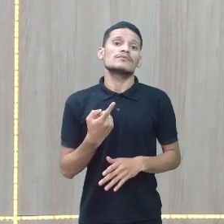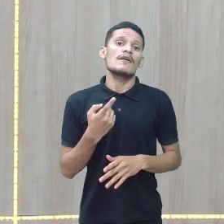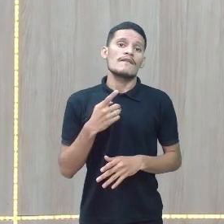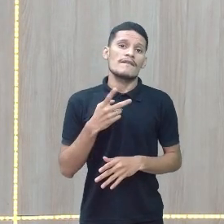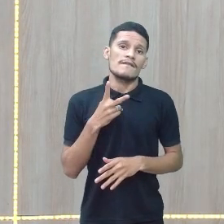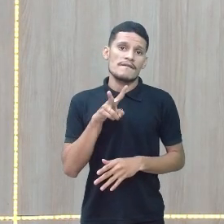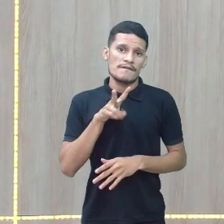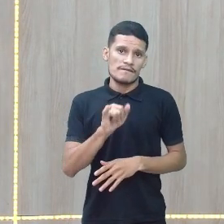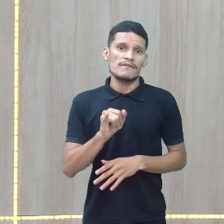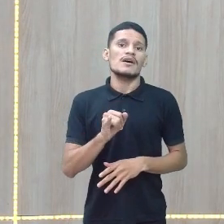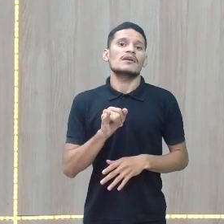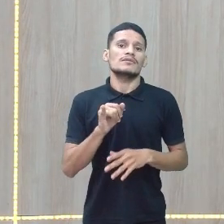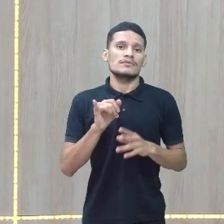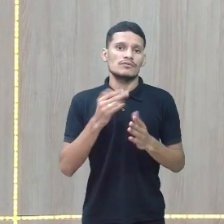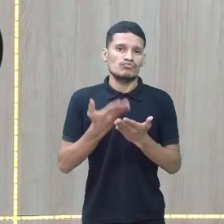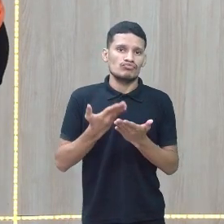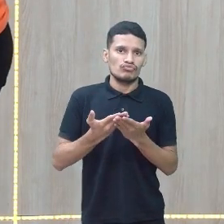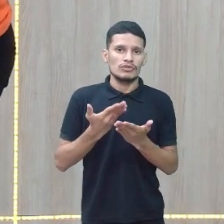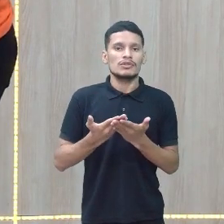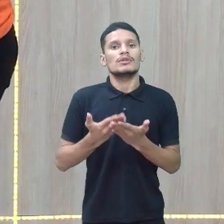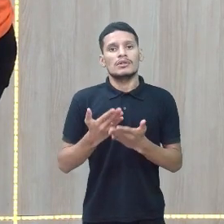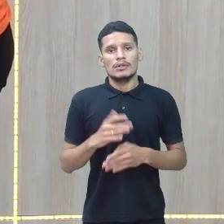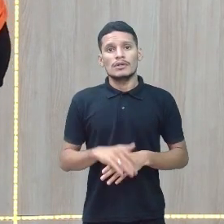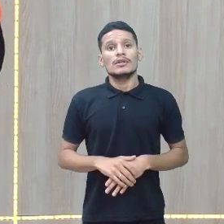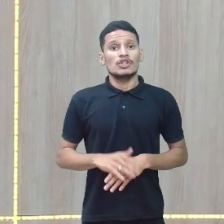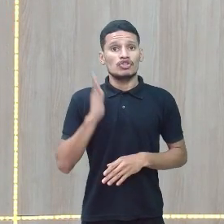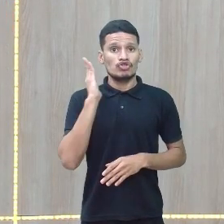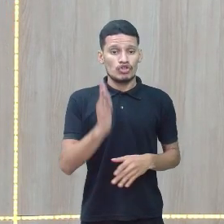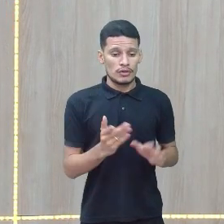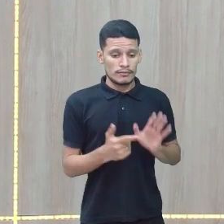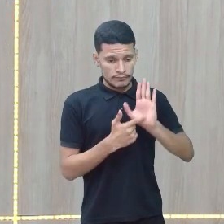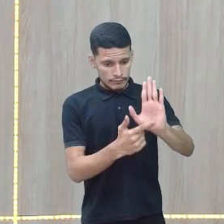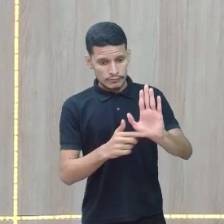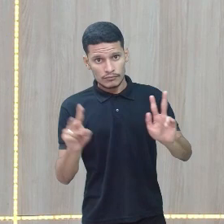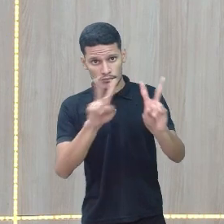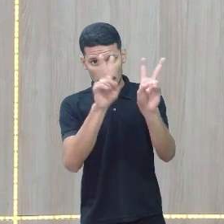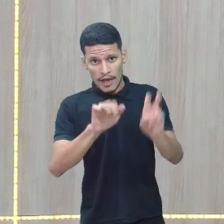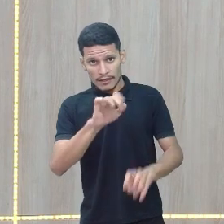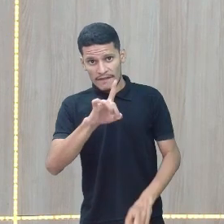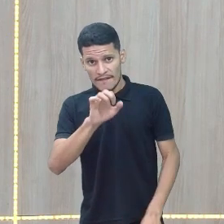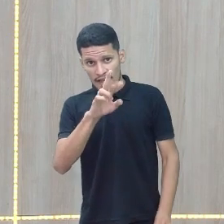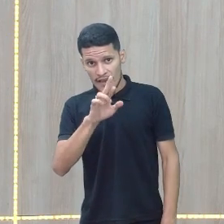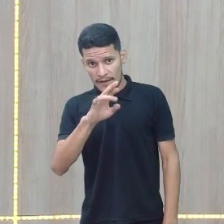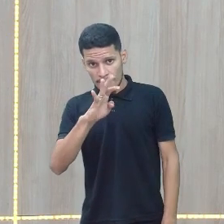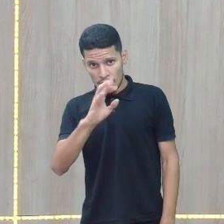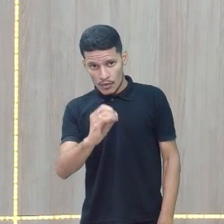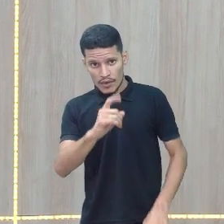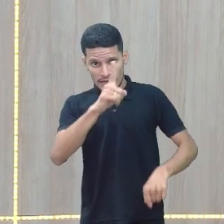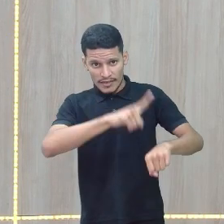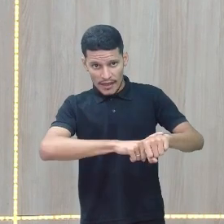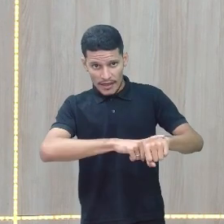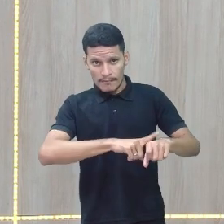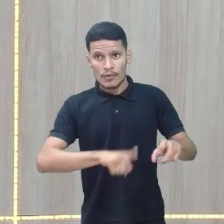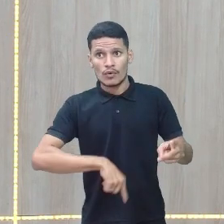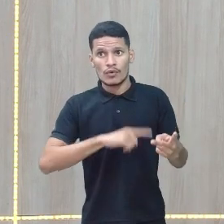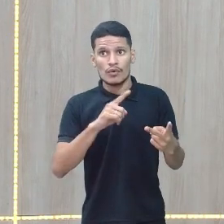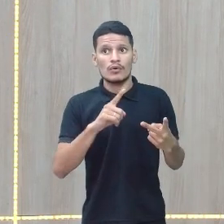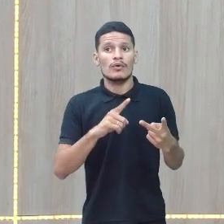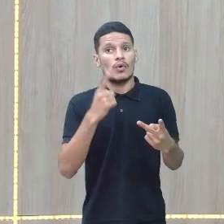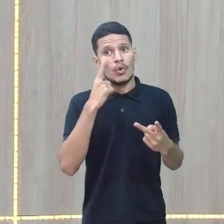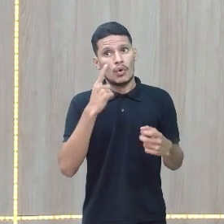nós temos, já foi apresentado para vocês o advérbio de tempo, não foi? Vamos